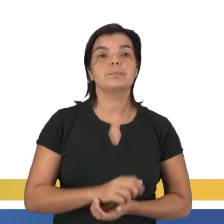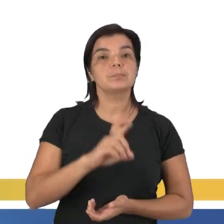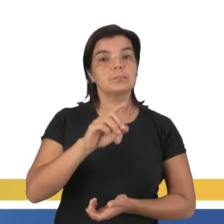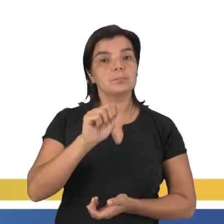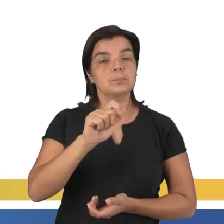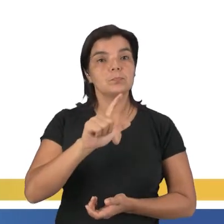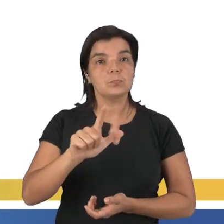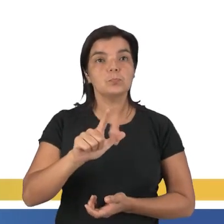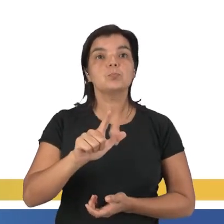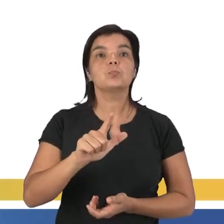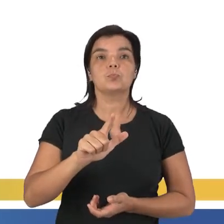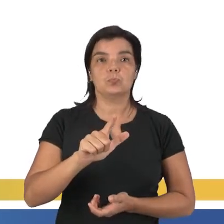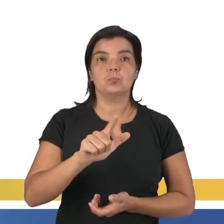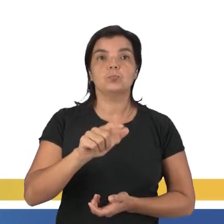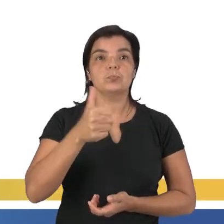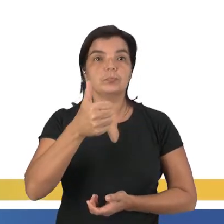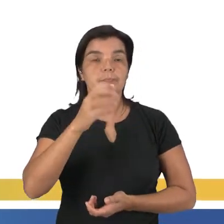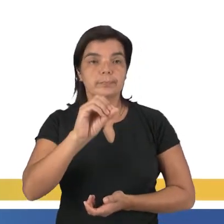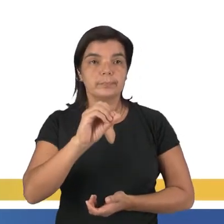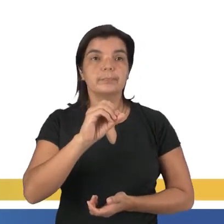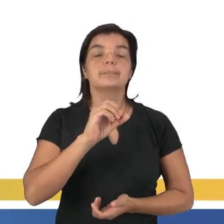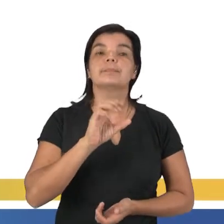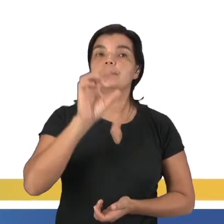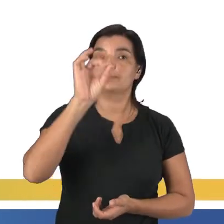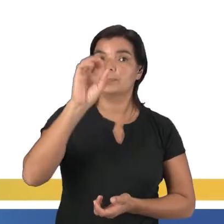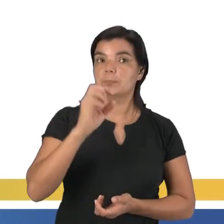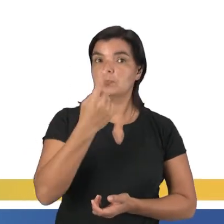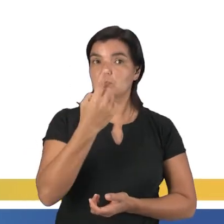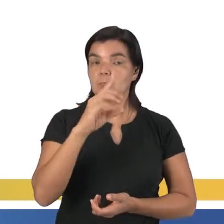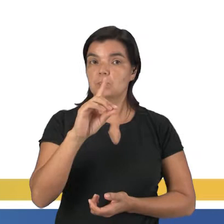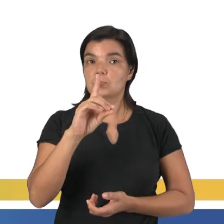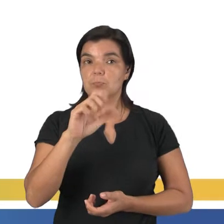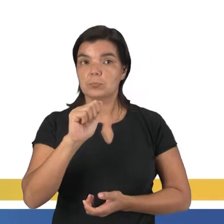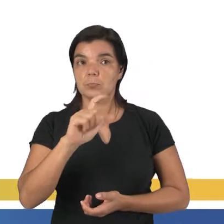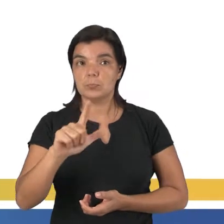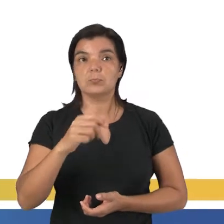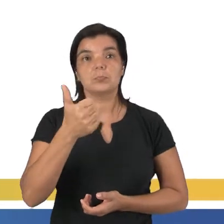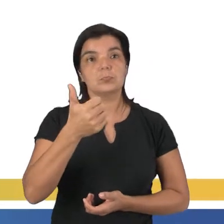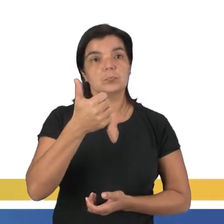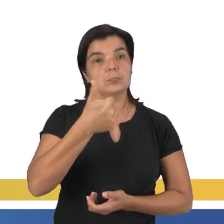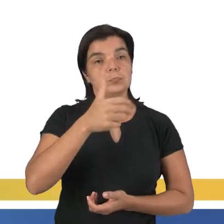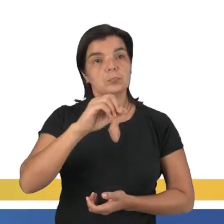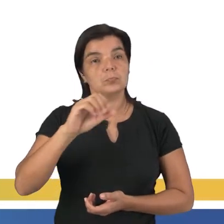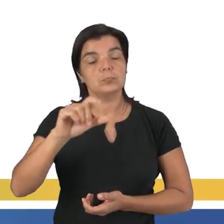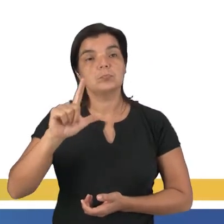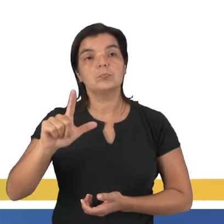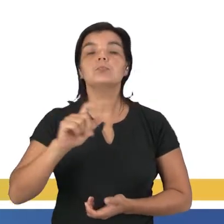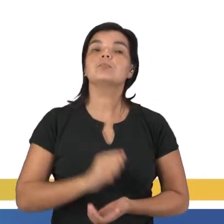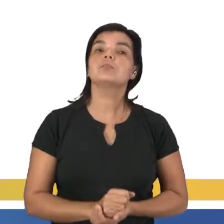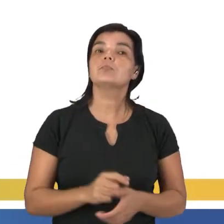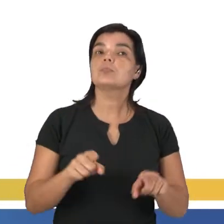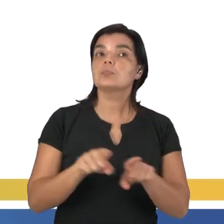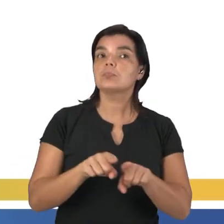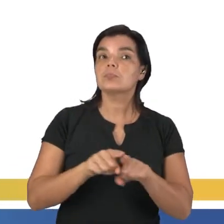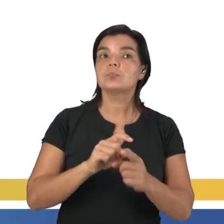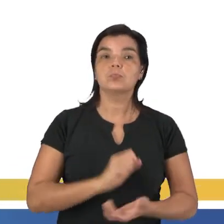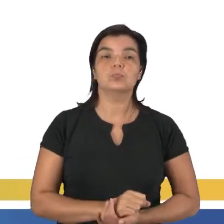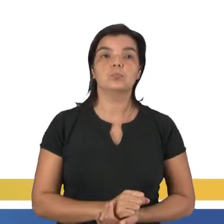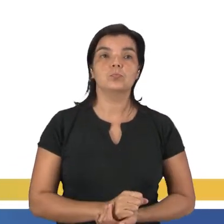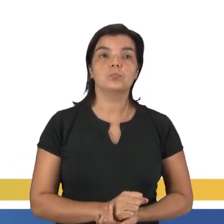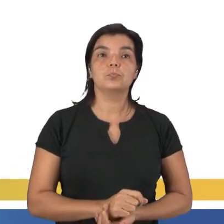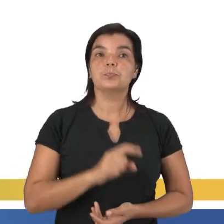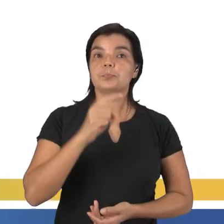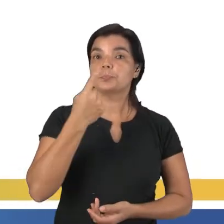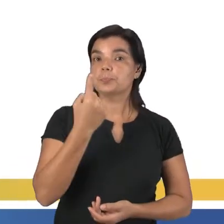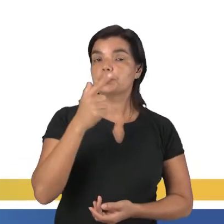palavra deca vem de 10, ou seja, a cada 1 decalitro equivale a 100 litros. E também posso dizer assim,